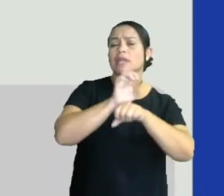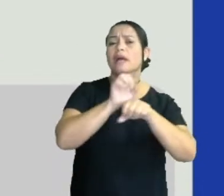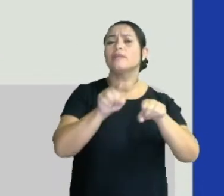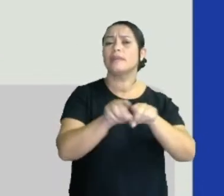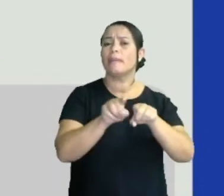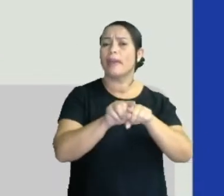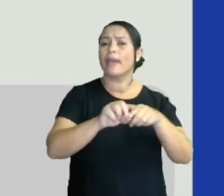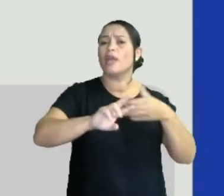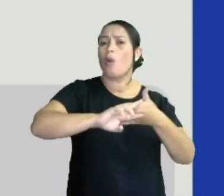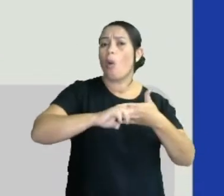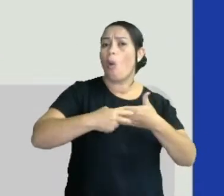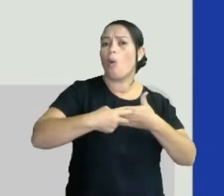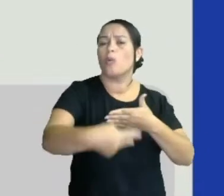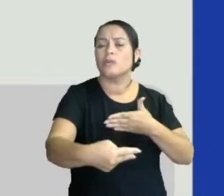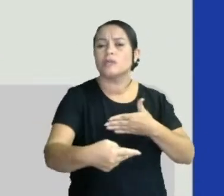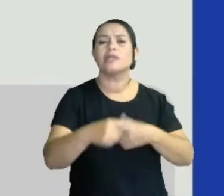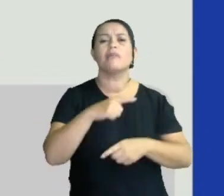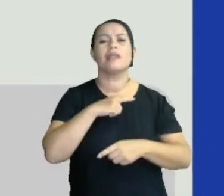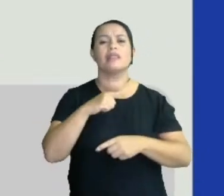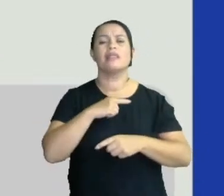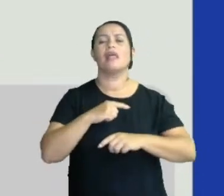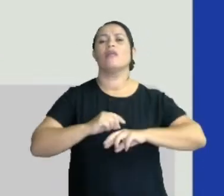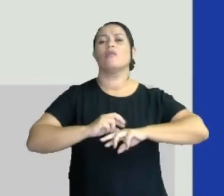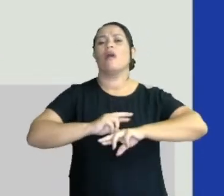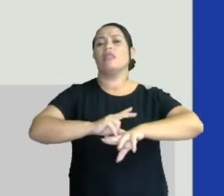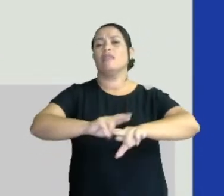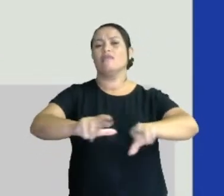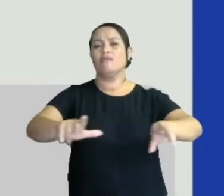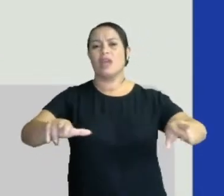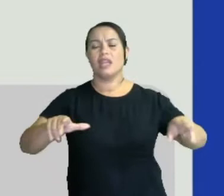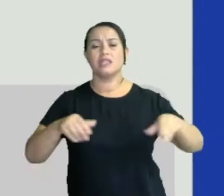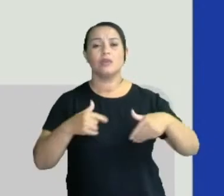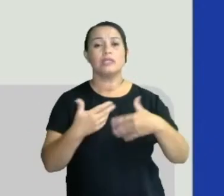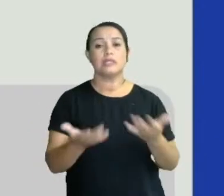barateando assim as transações. Além da burguesia, então,